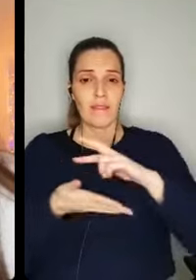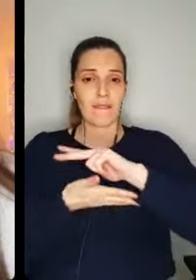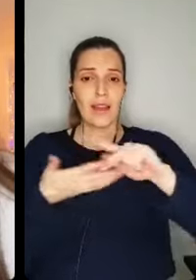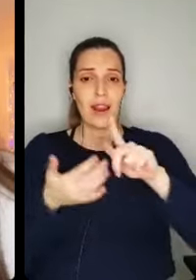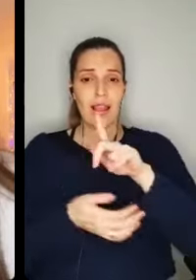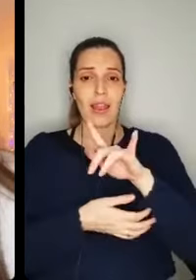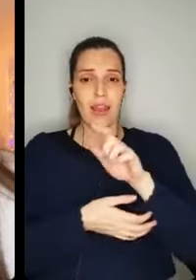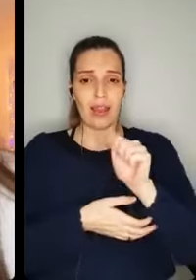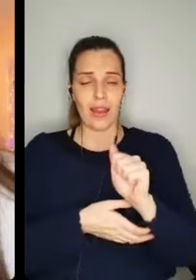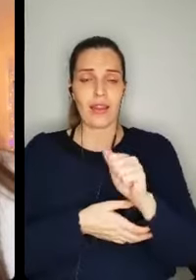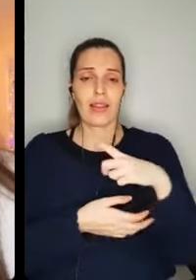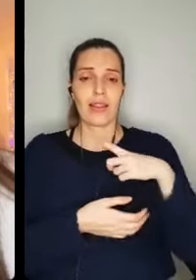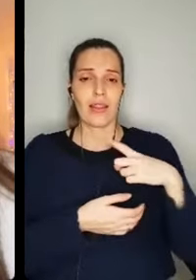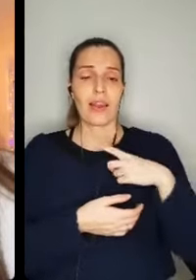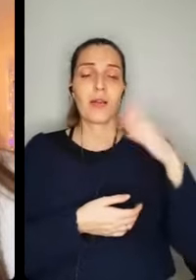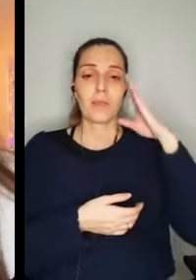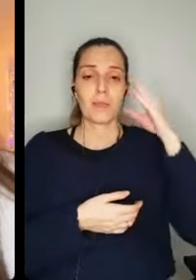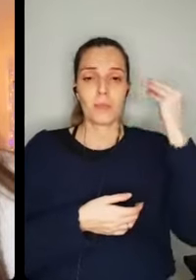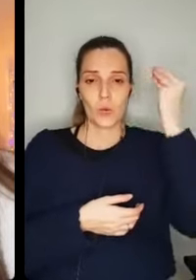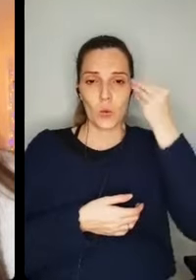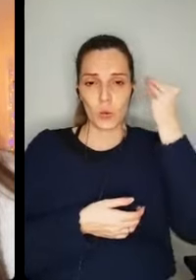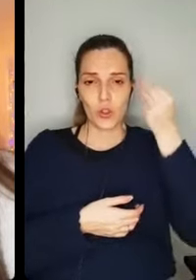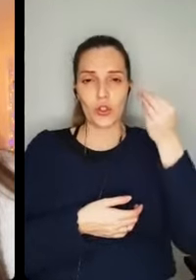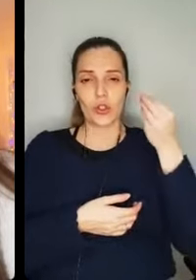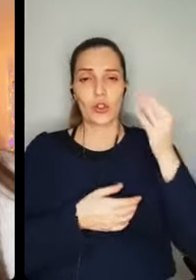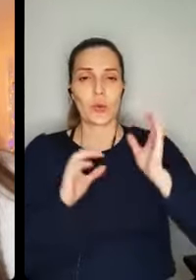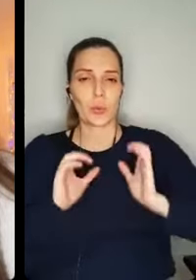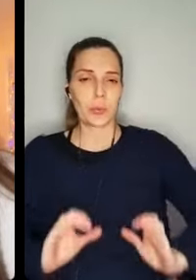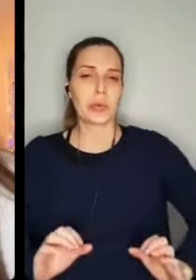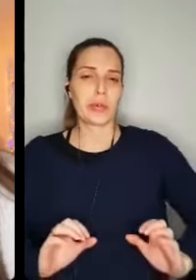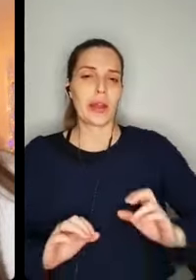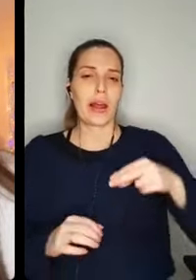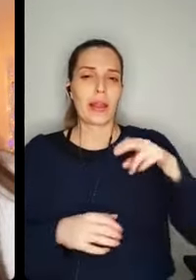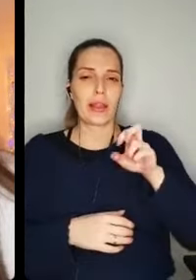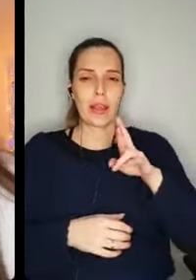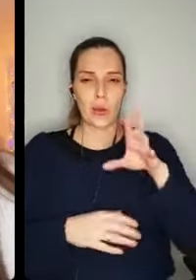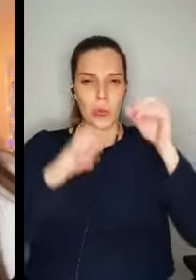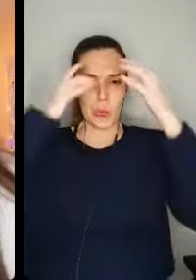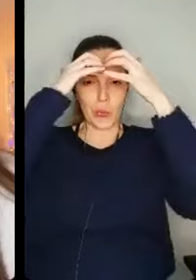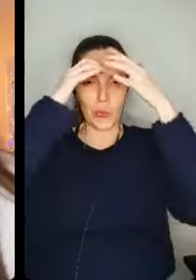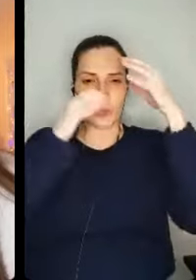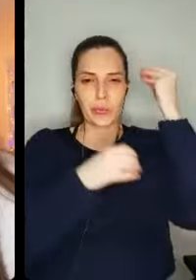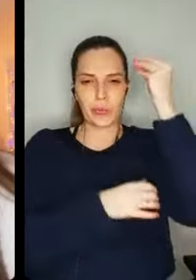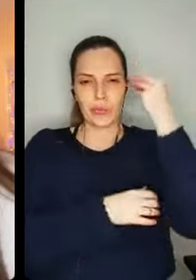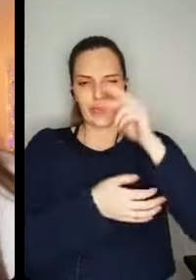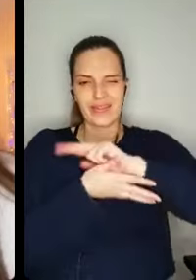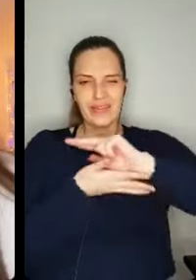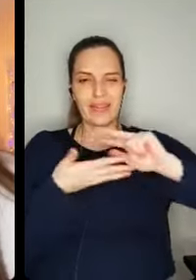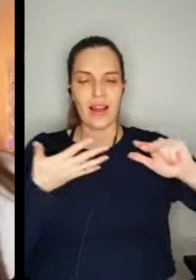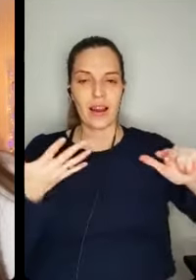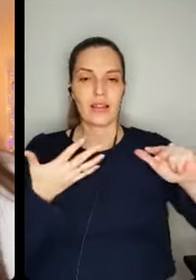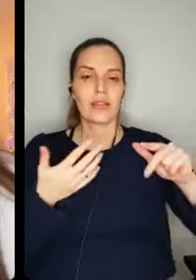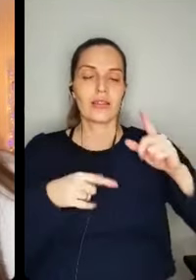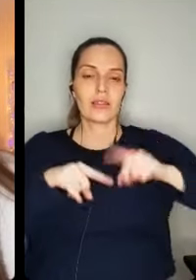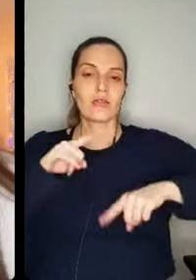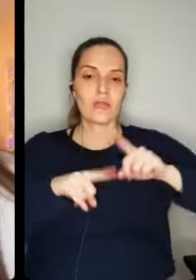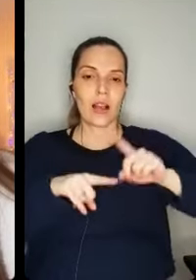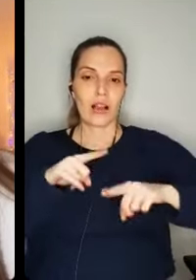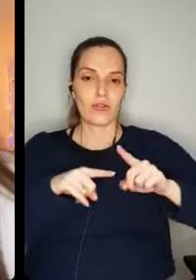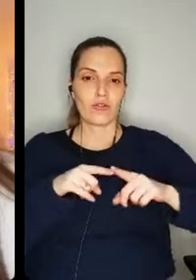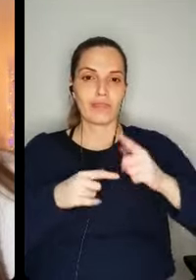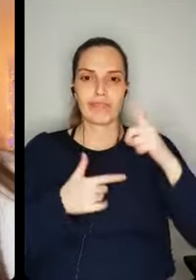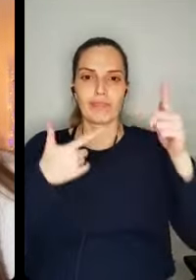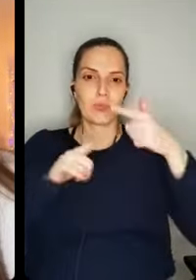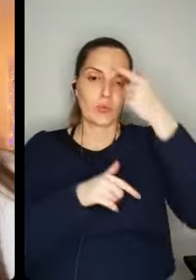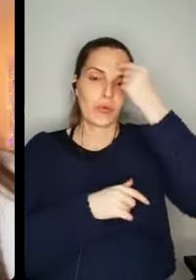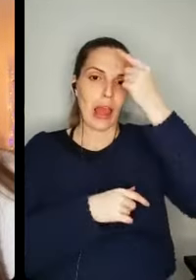psicologia comportamental, tem a de saúde mental, de neuropsicologia. São atividades assim que, enfim, não vai ser em toda a universidade que vai ter uma oportunidade de estudar